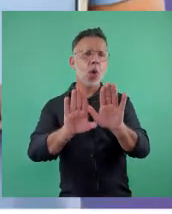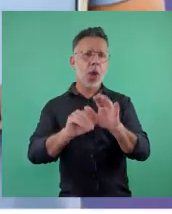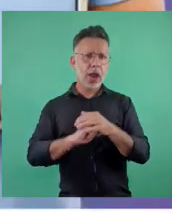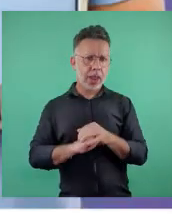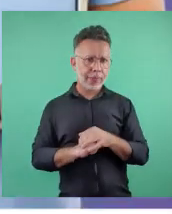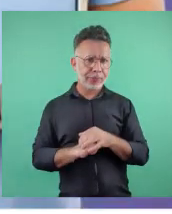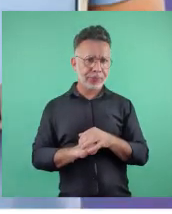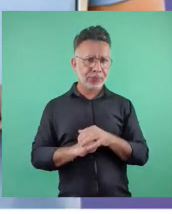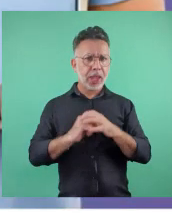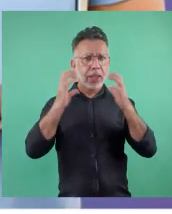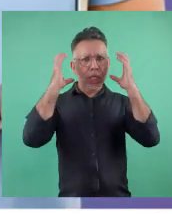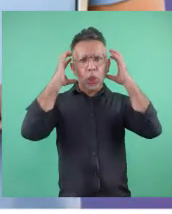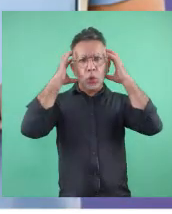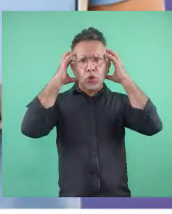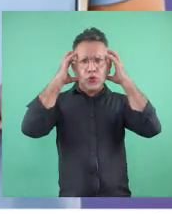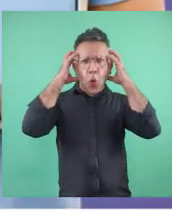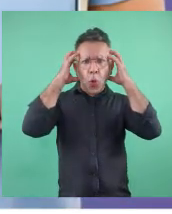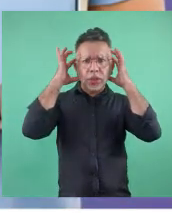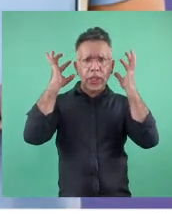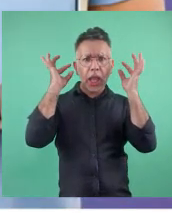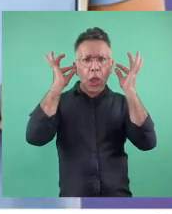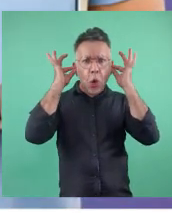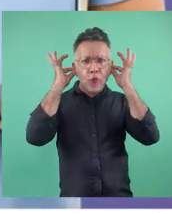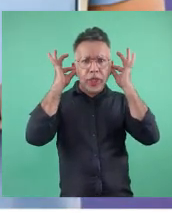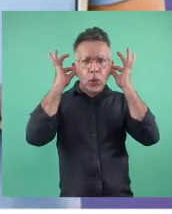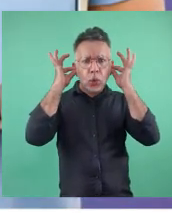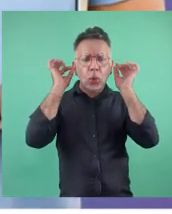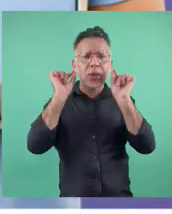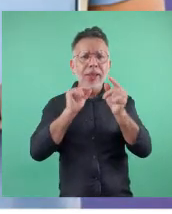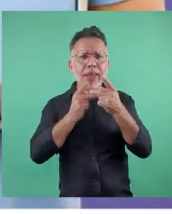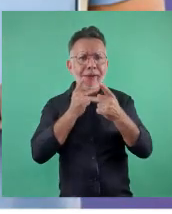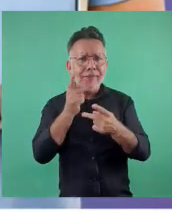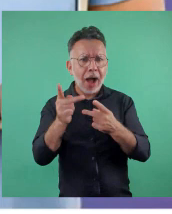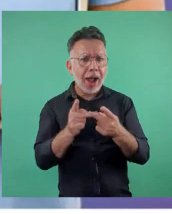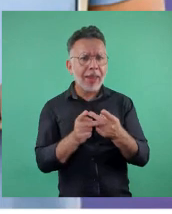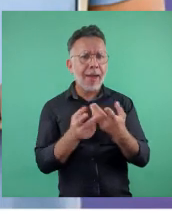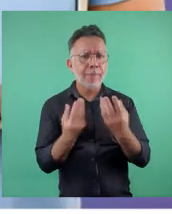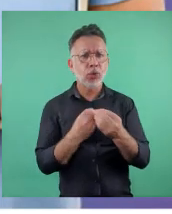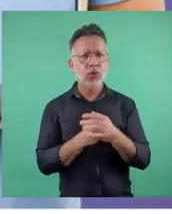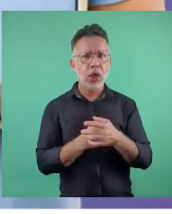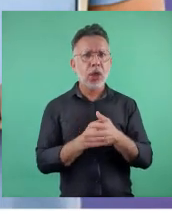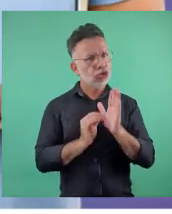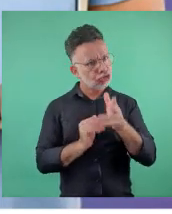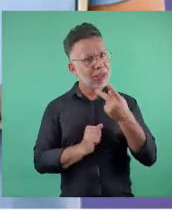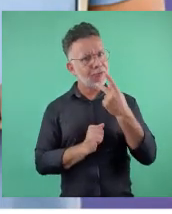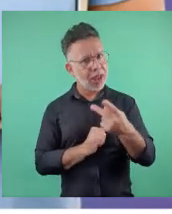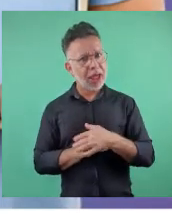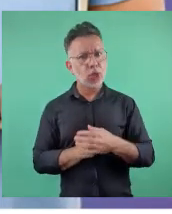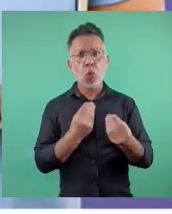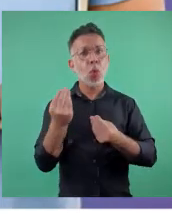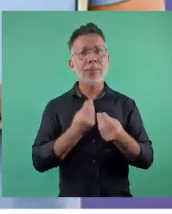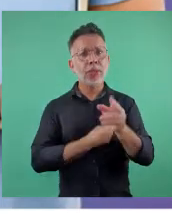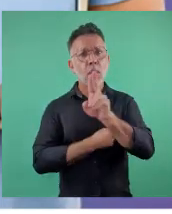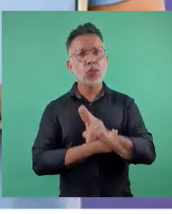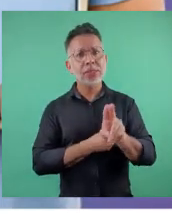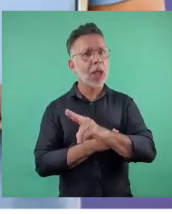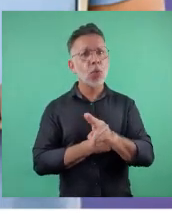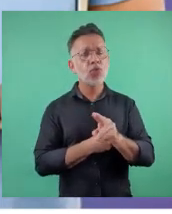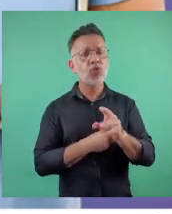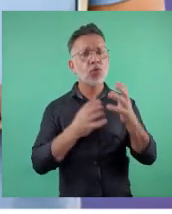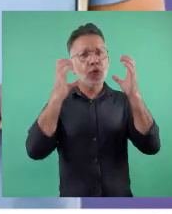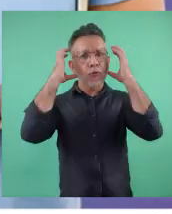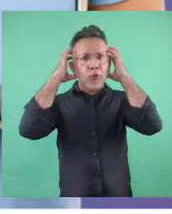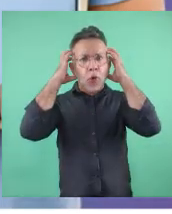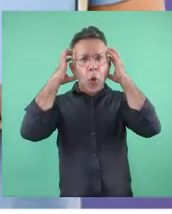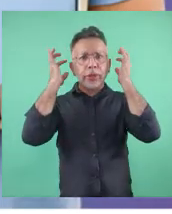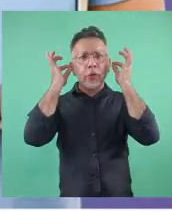intenso. E os fones de ouvido? Os fones de ouvido que a gente fala tanto, que a gente tem falado tanto, eu acabei de falar. Como